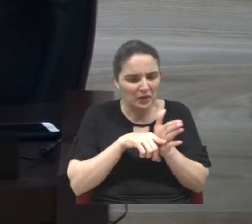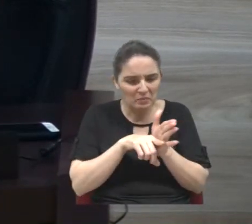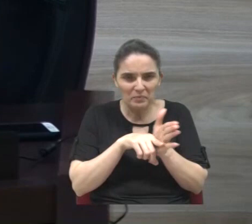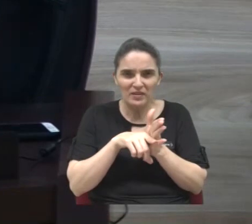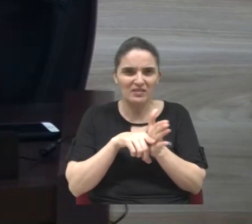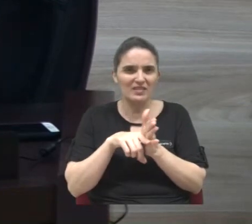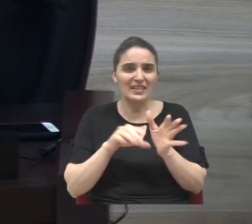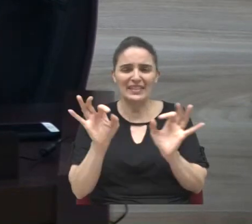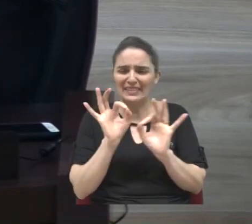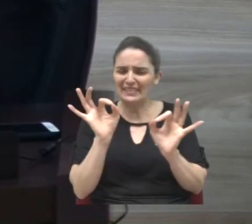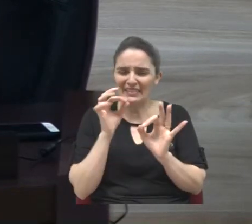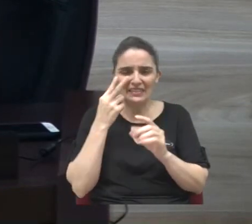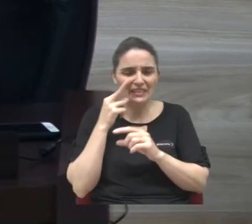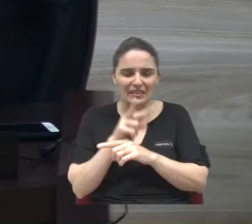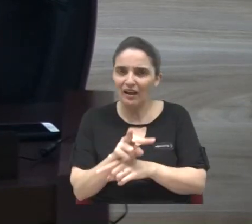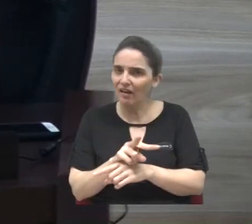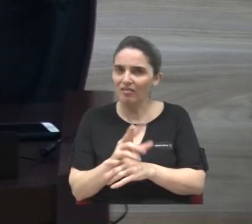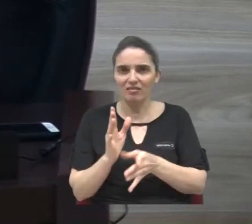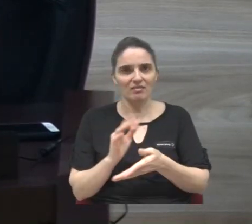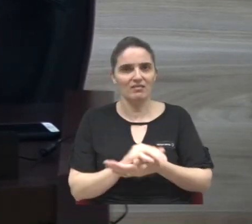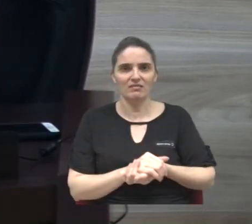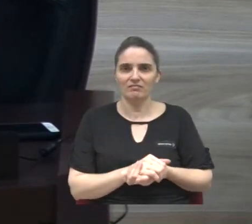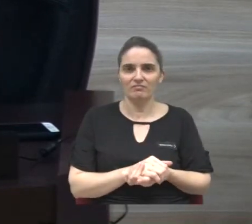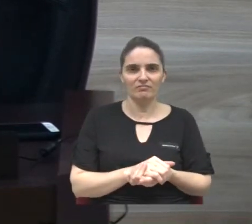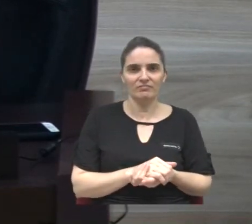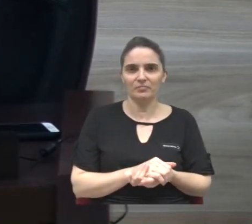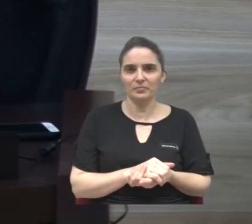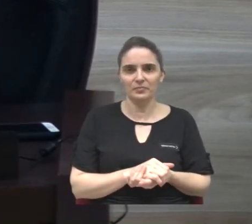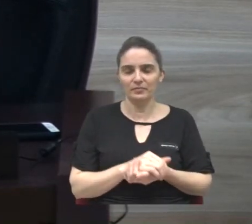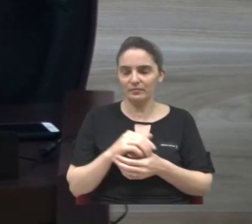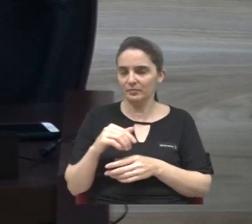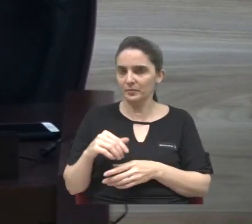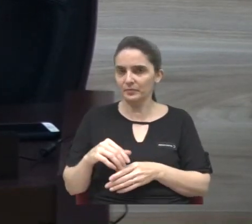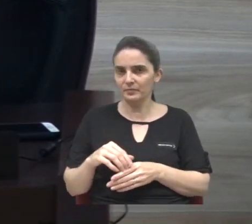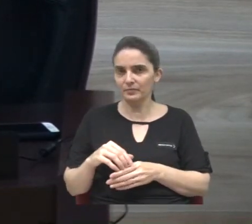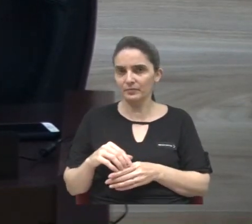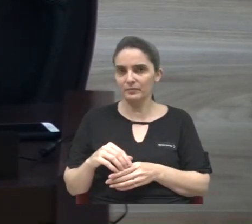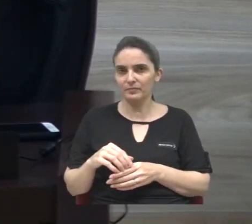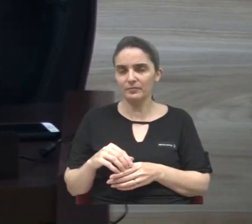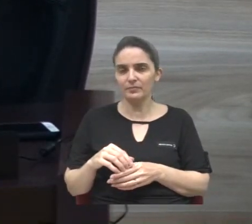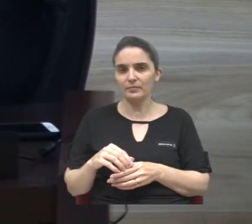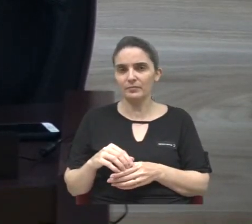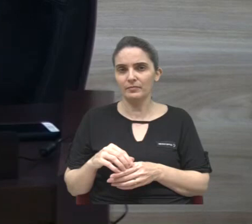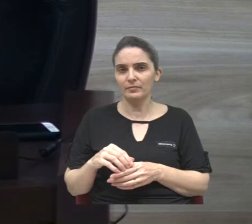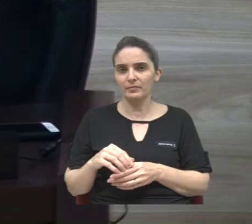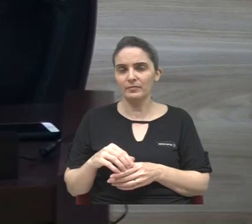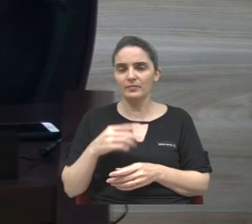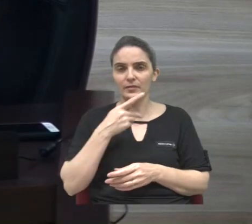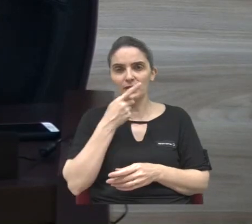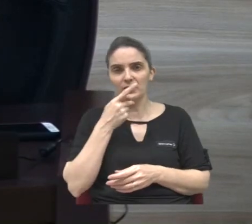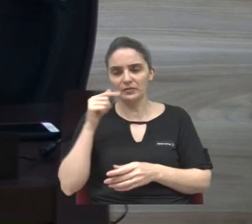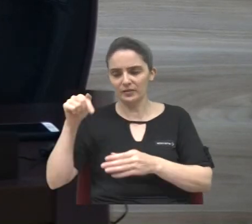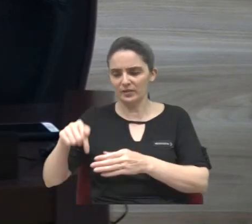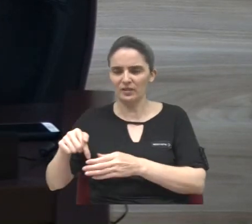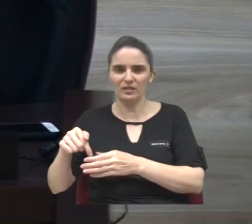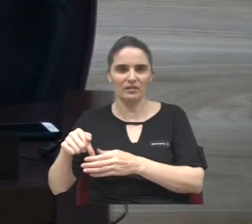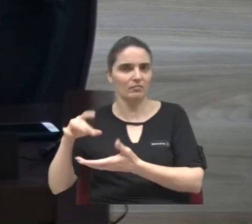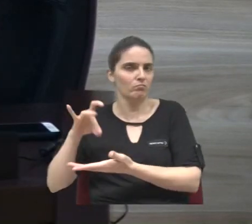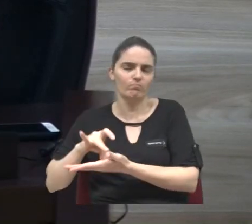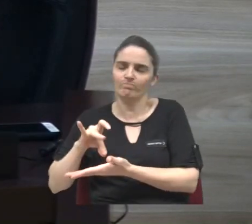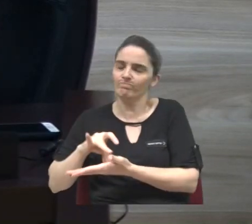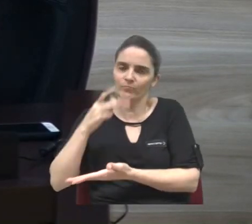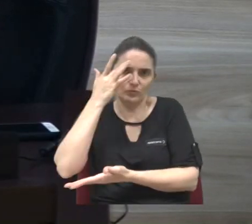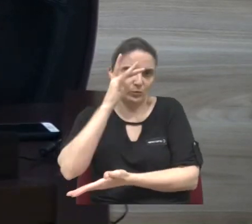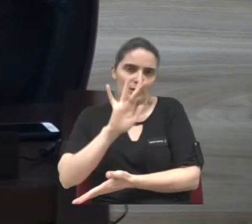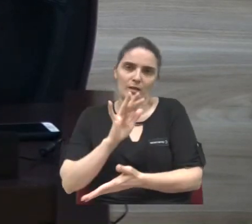saúde, não se me afigura rígida nem confiável. Volume 4,